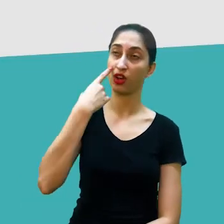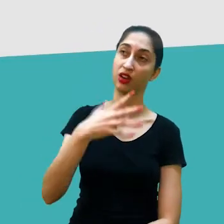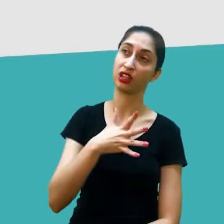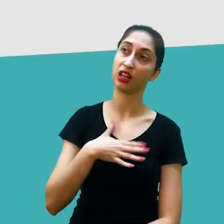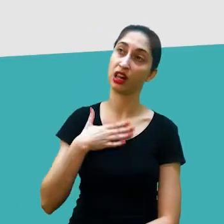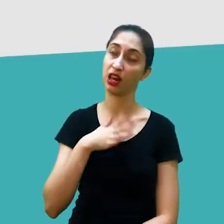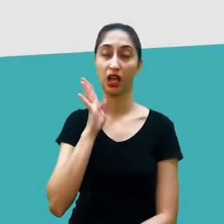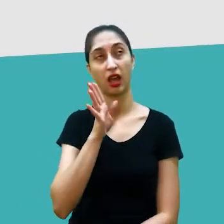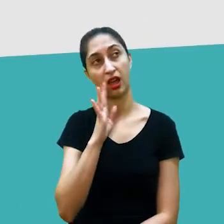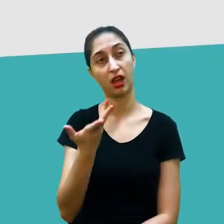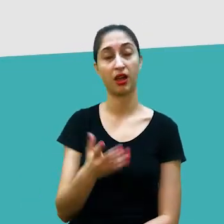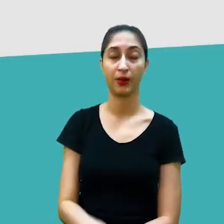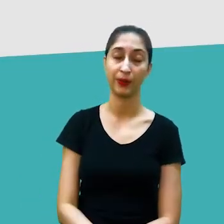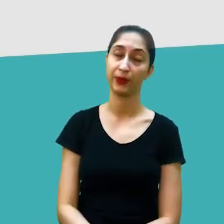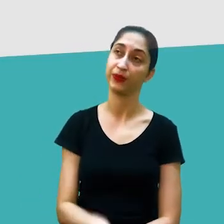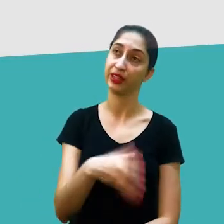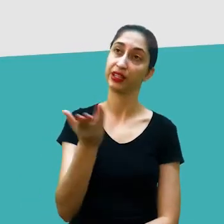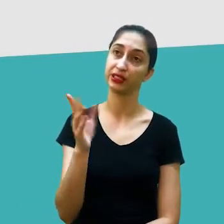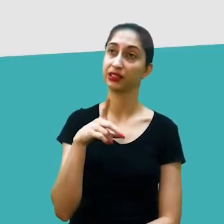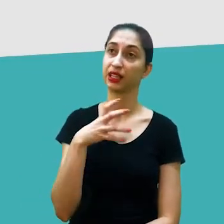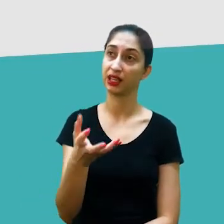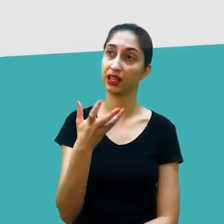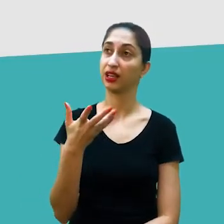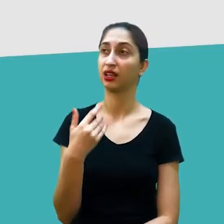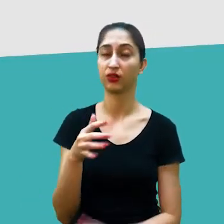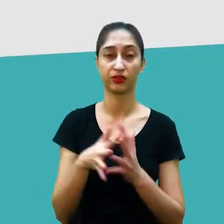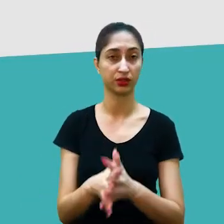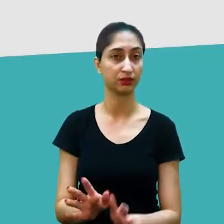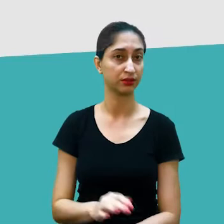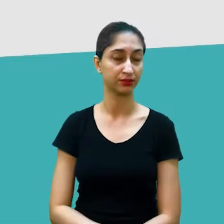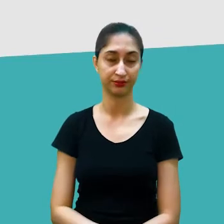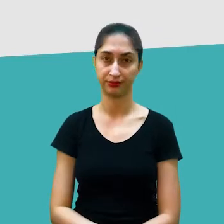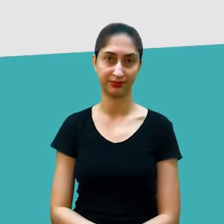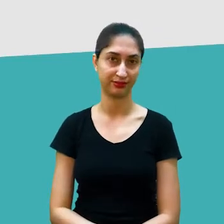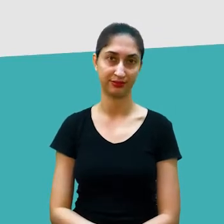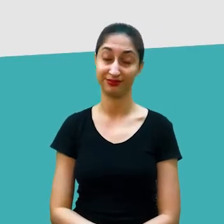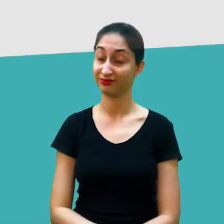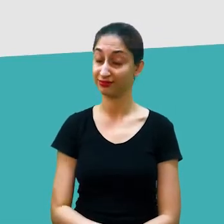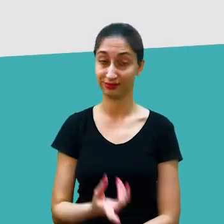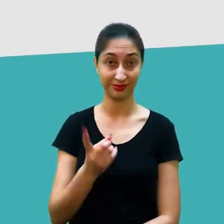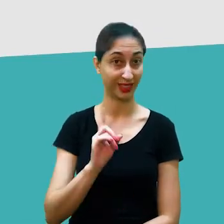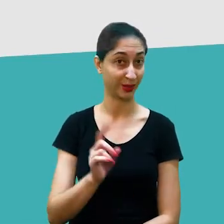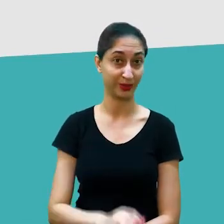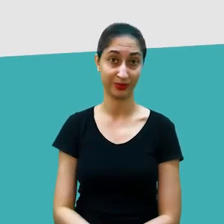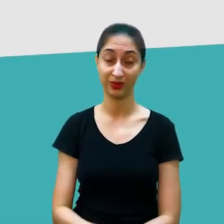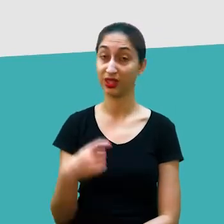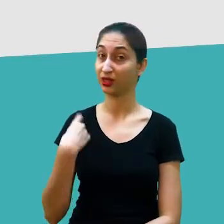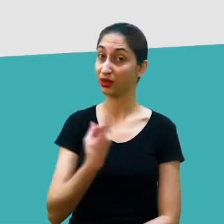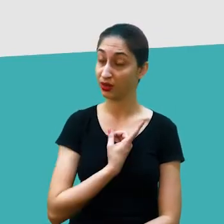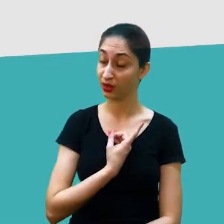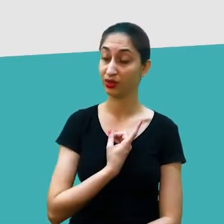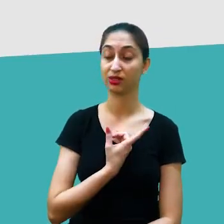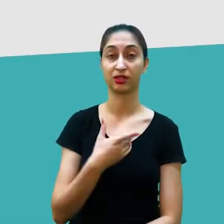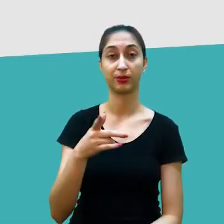ou eles querem, sei lá, criar uma confusão, criar um barulho, um ruído. Não, na realidade nós estamos falando